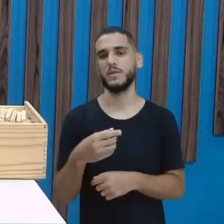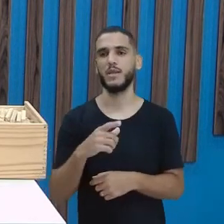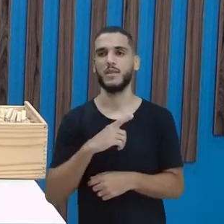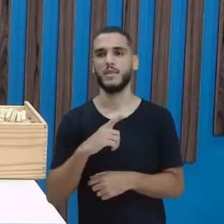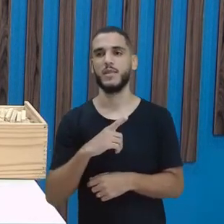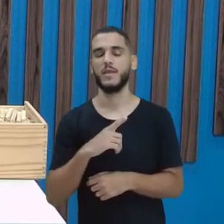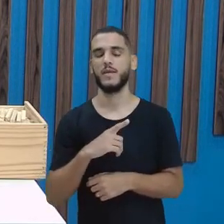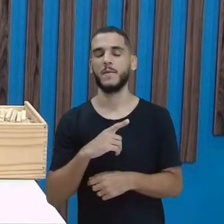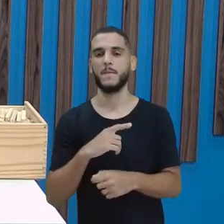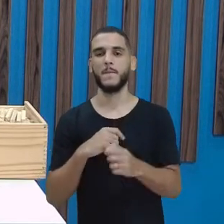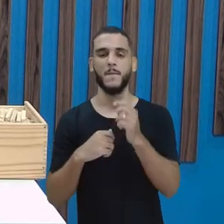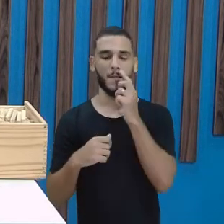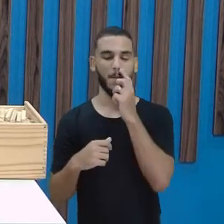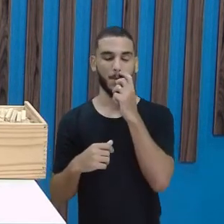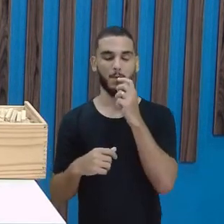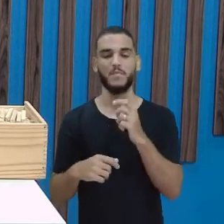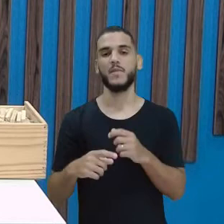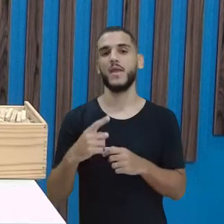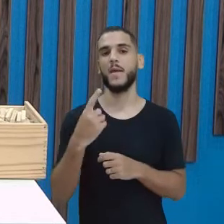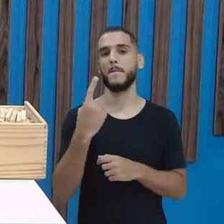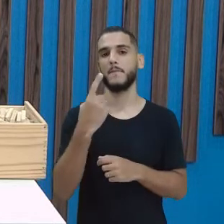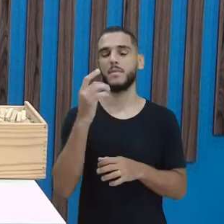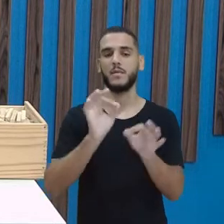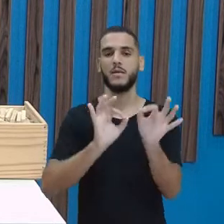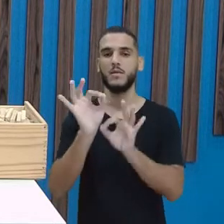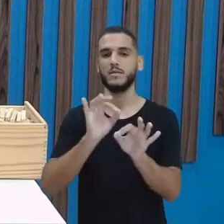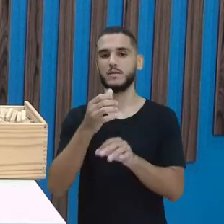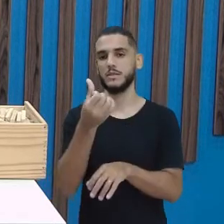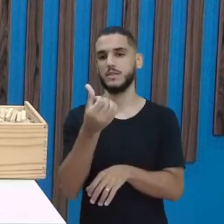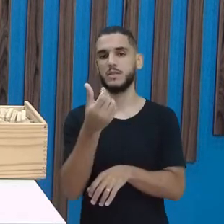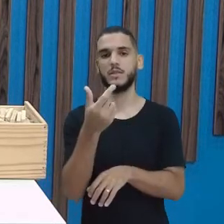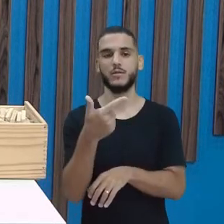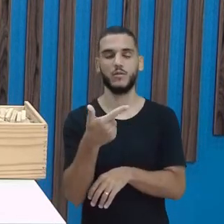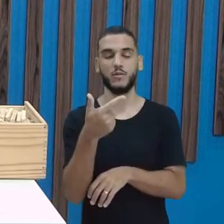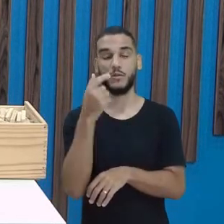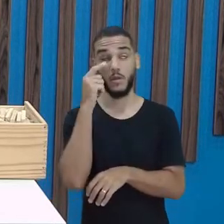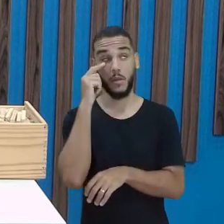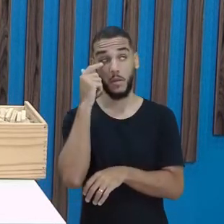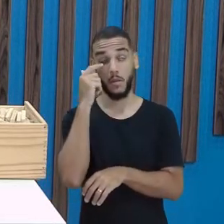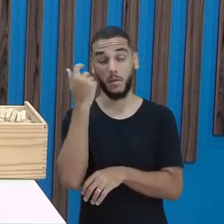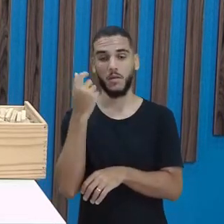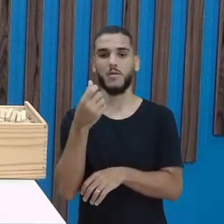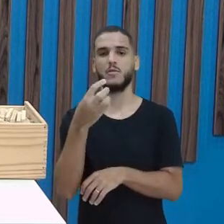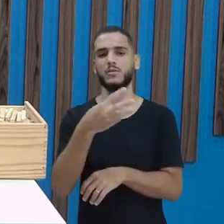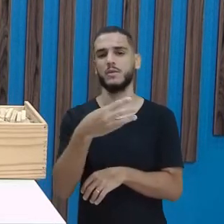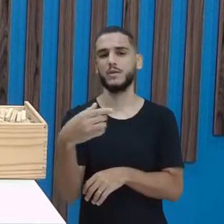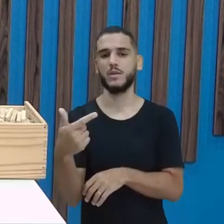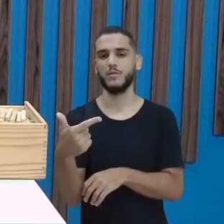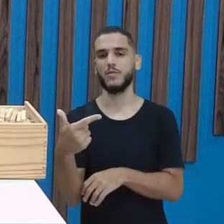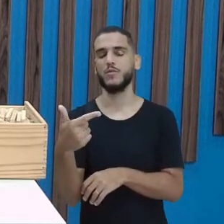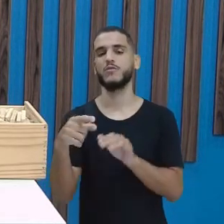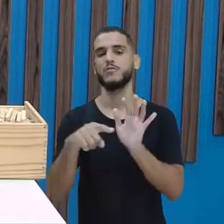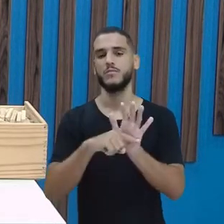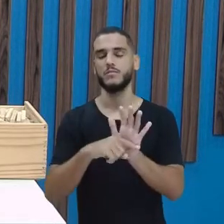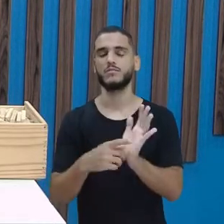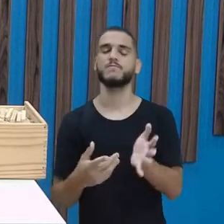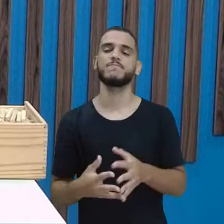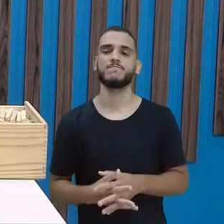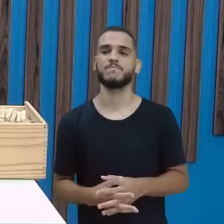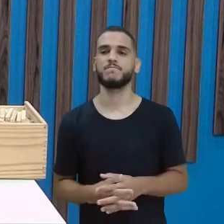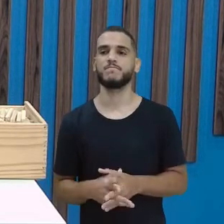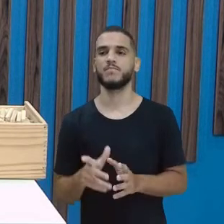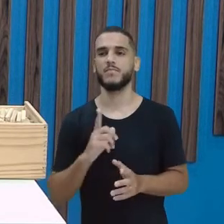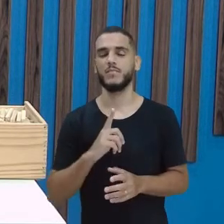o minuendo nessa primeira linha, 62. O 32 é o subtraindo. E nós temos aqui,